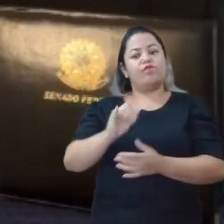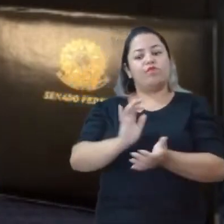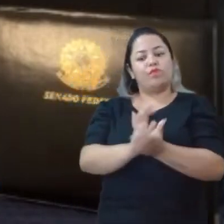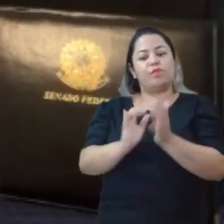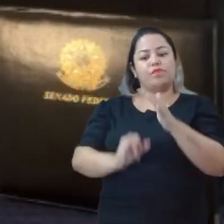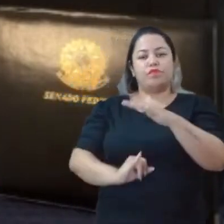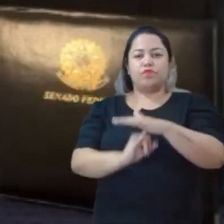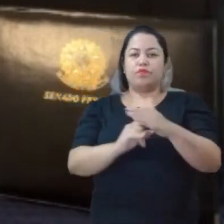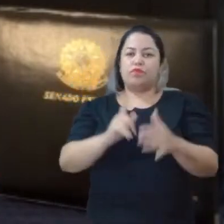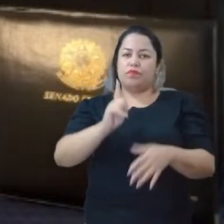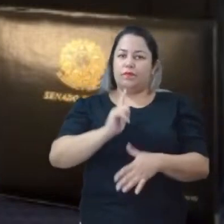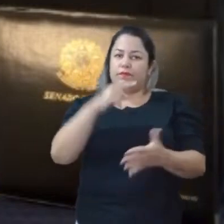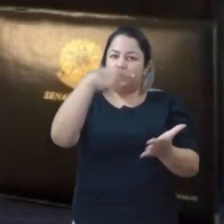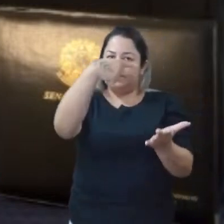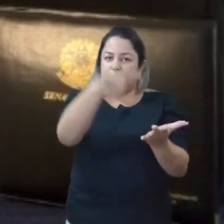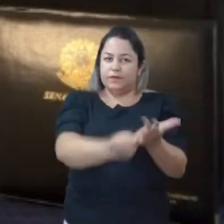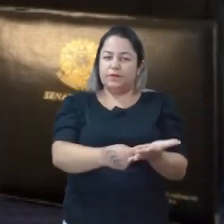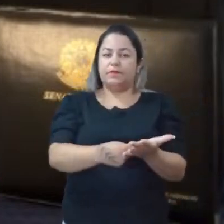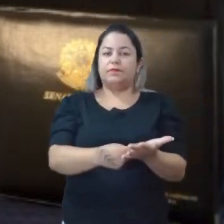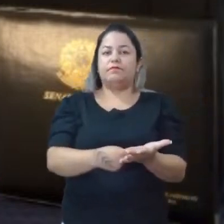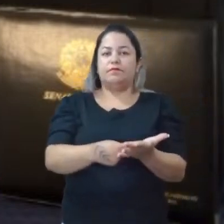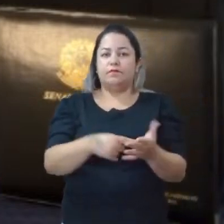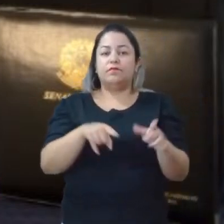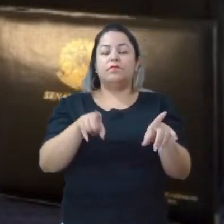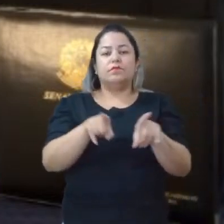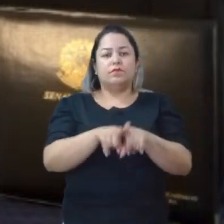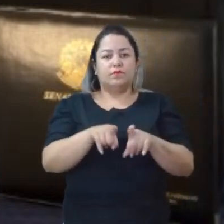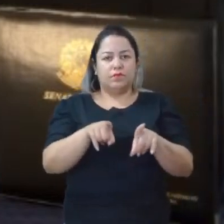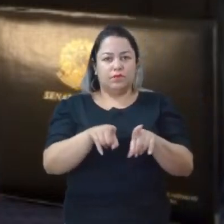estivessem cumprindo de forma